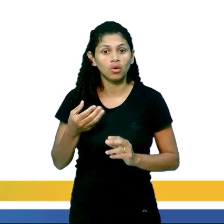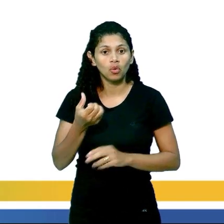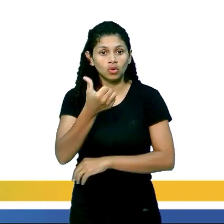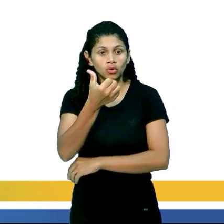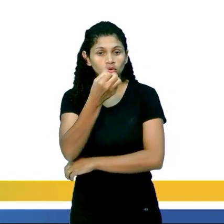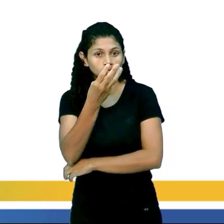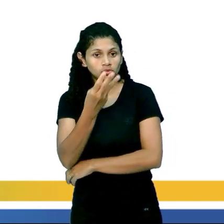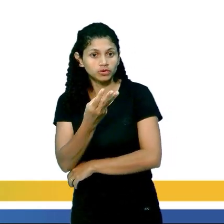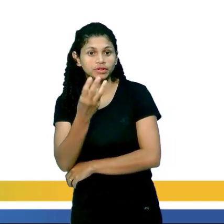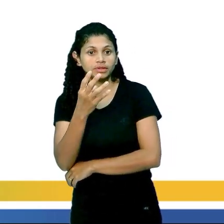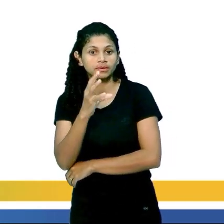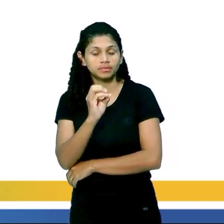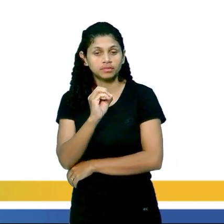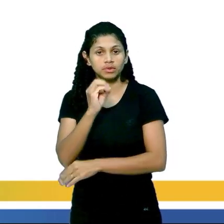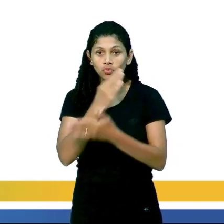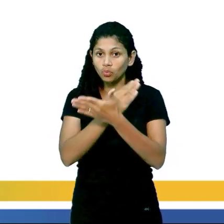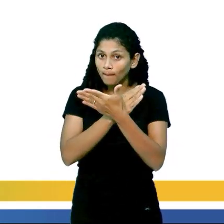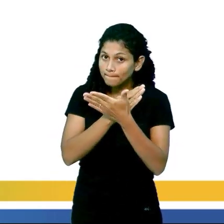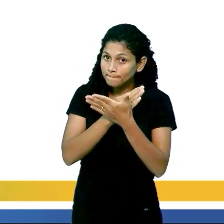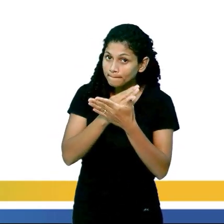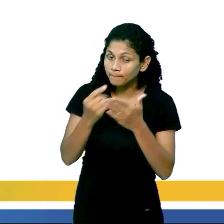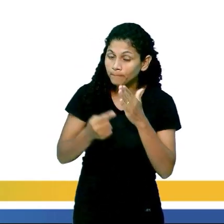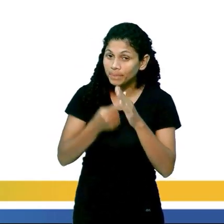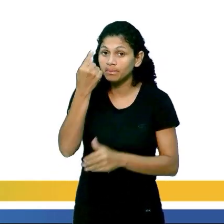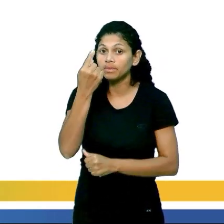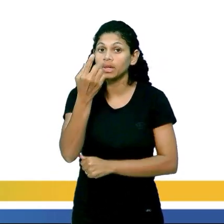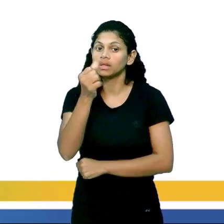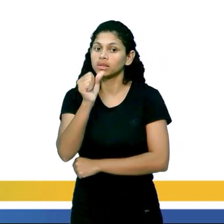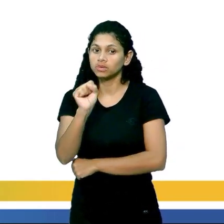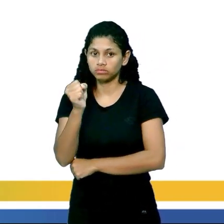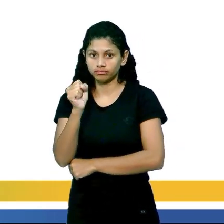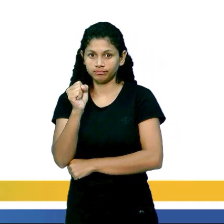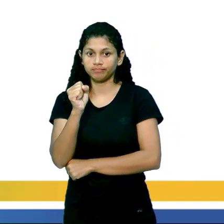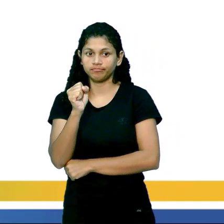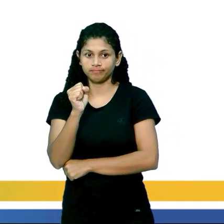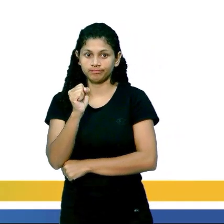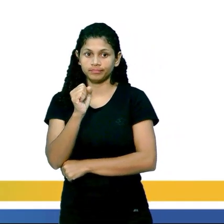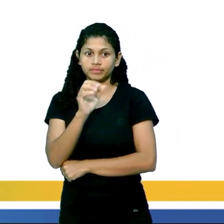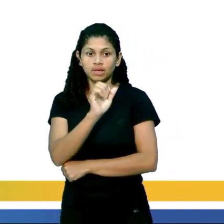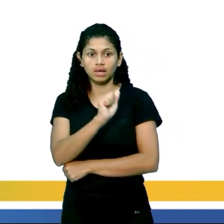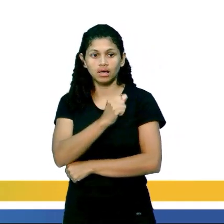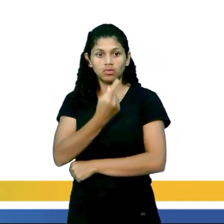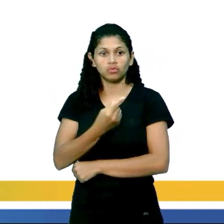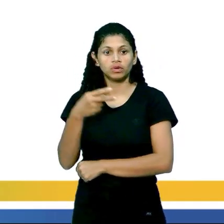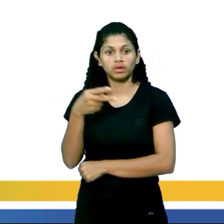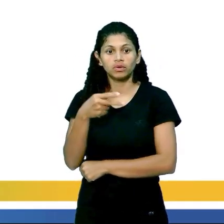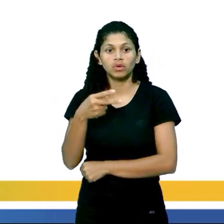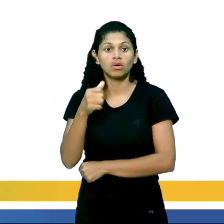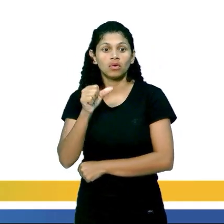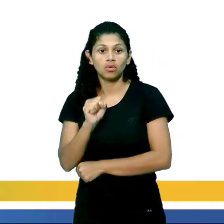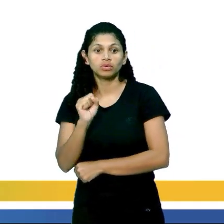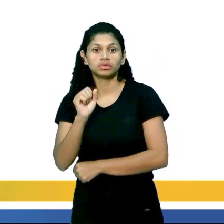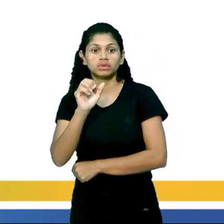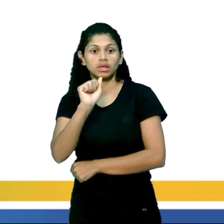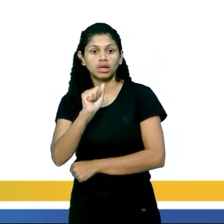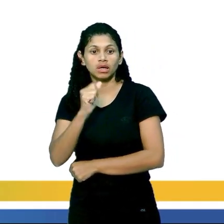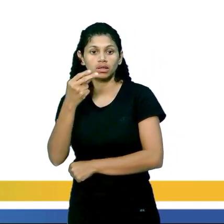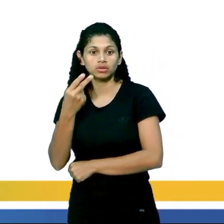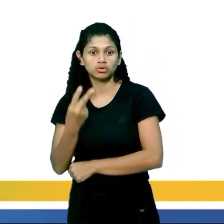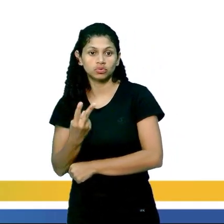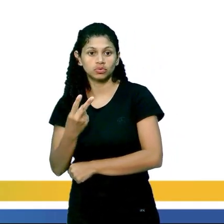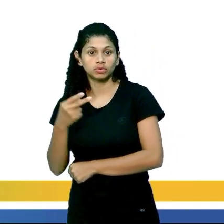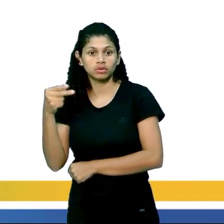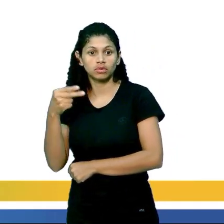8 e razão 2, ou seja, A1, 8, A2, 10, A3, 12,